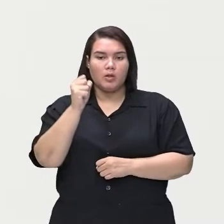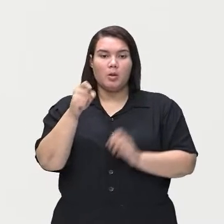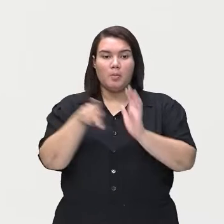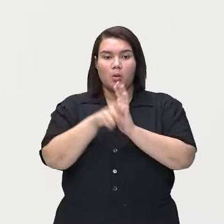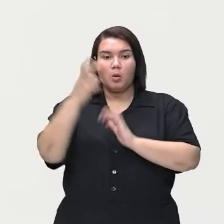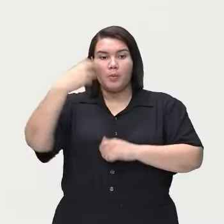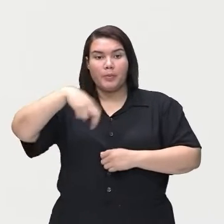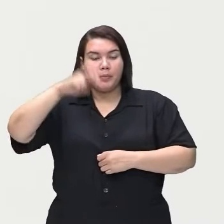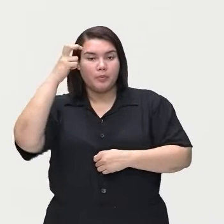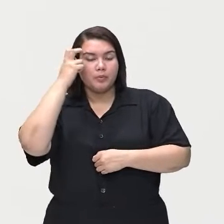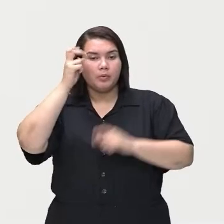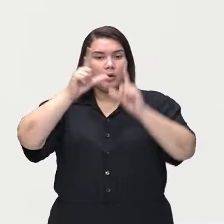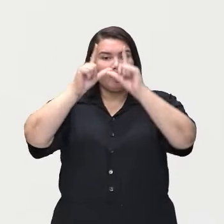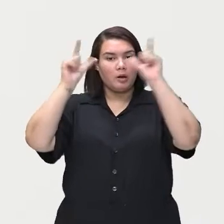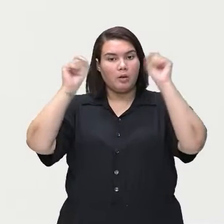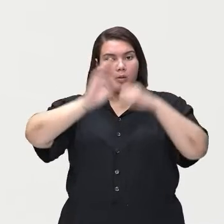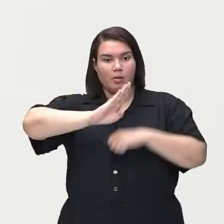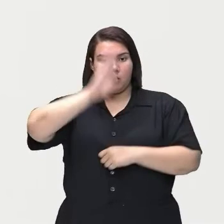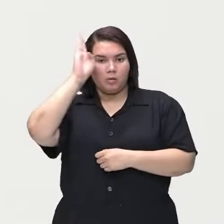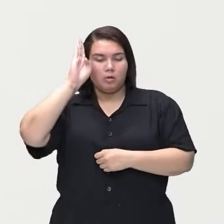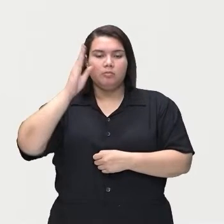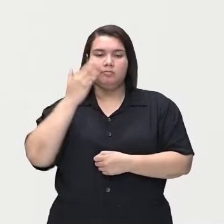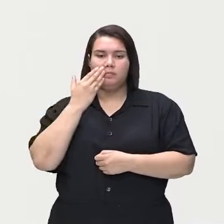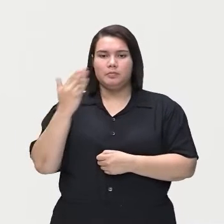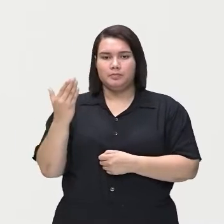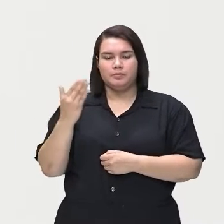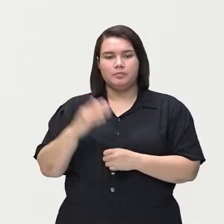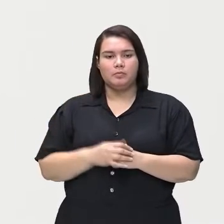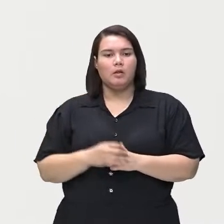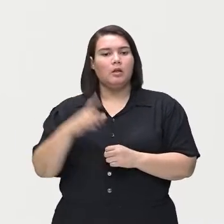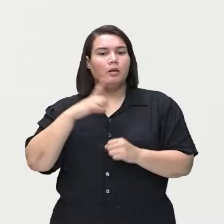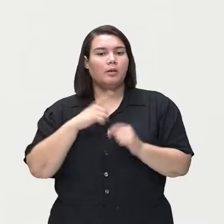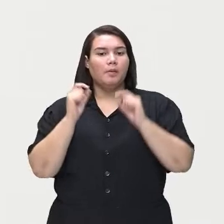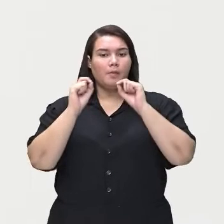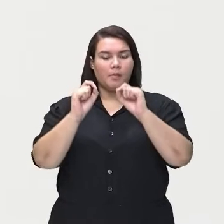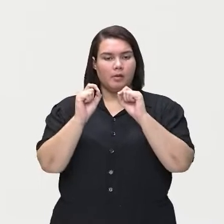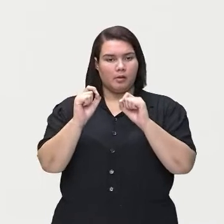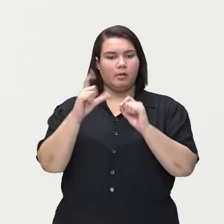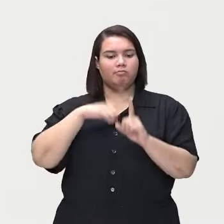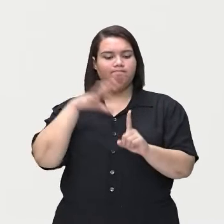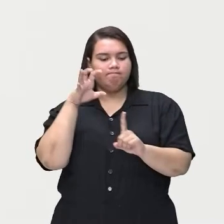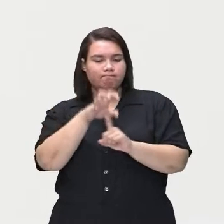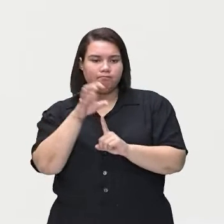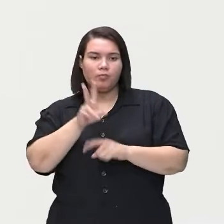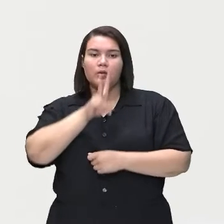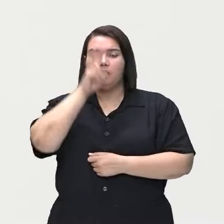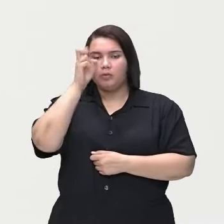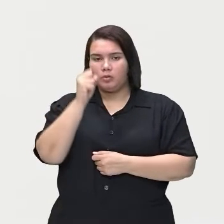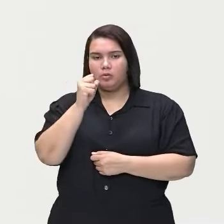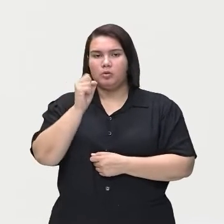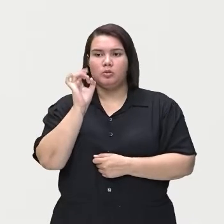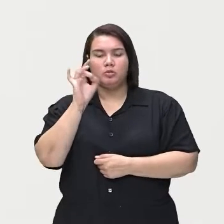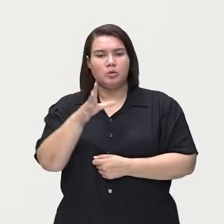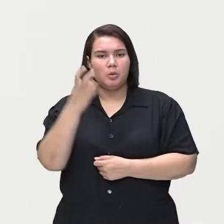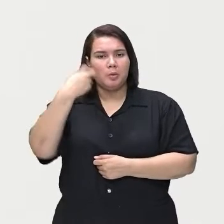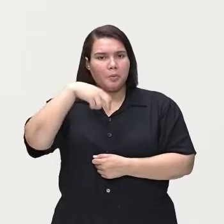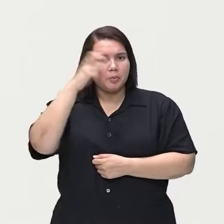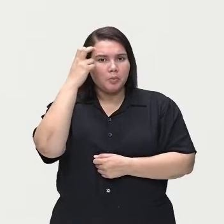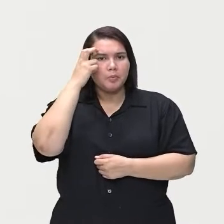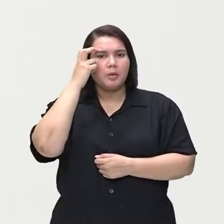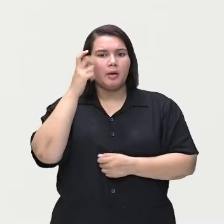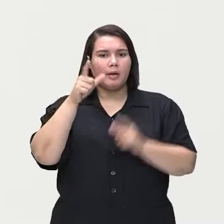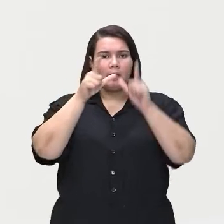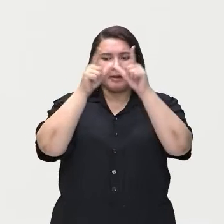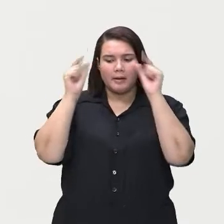as tradições culturais aqui do Ocidente tiveram uma forte influência não da cultura grega e nem